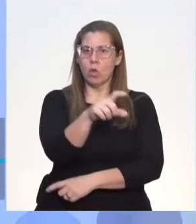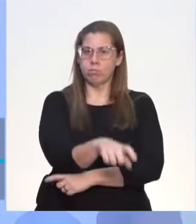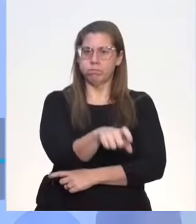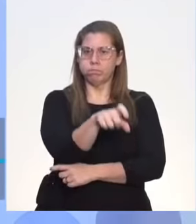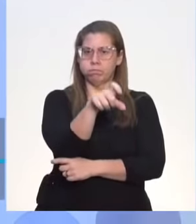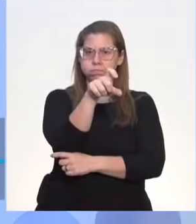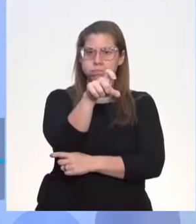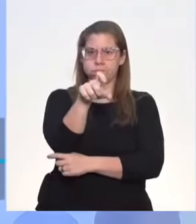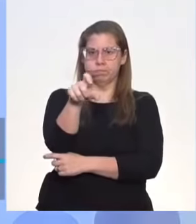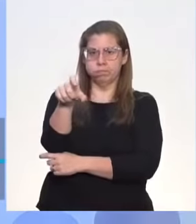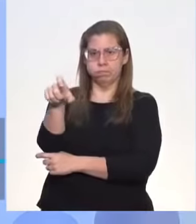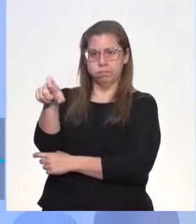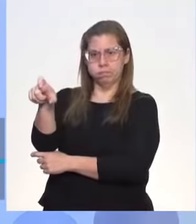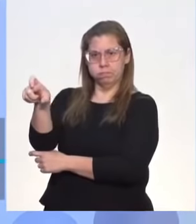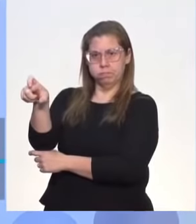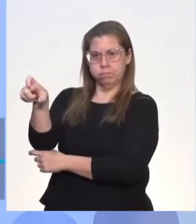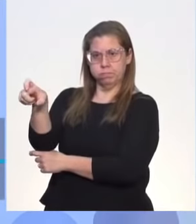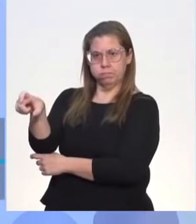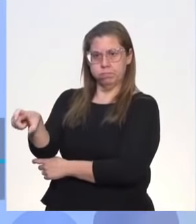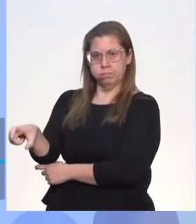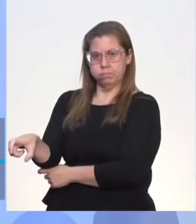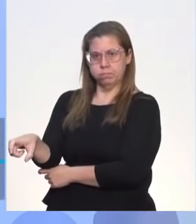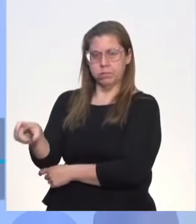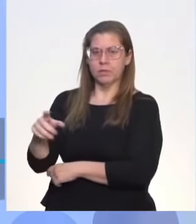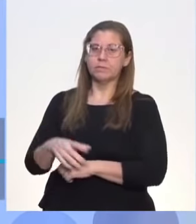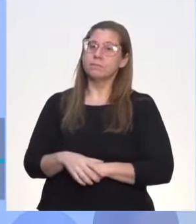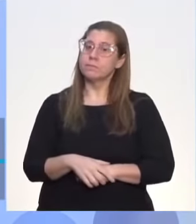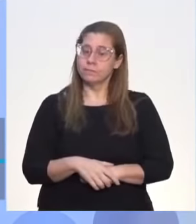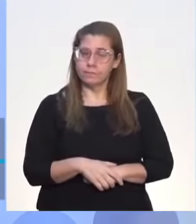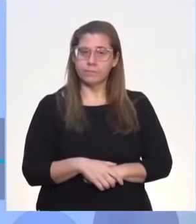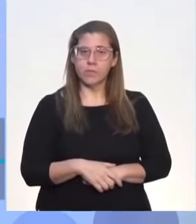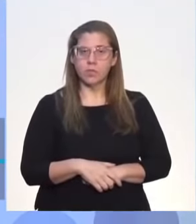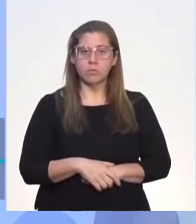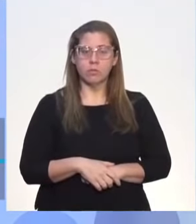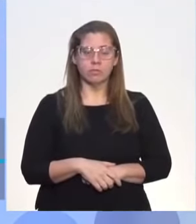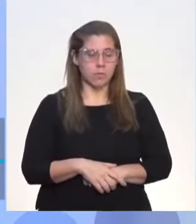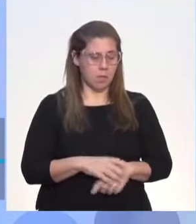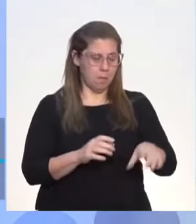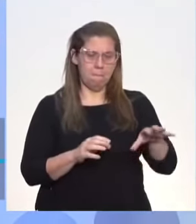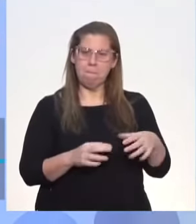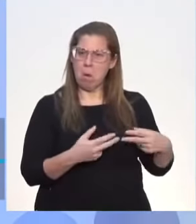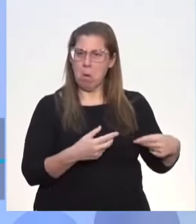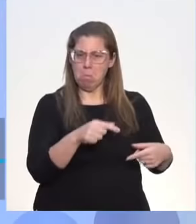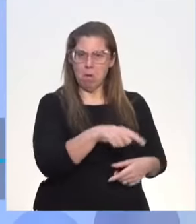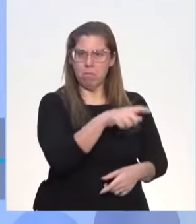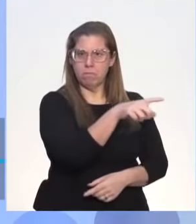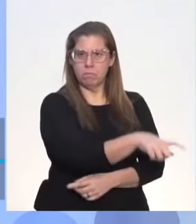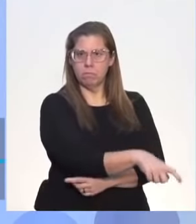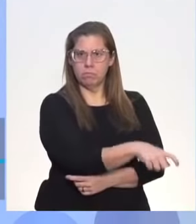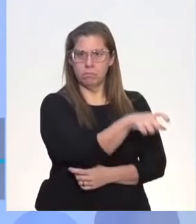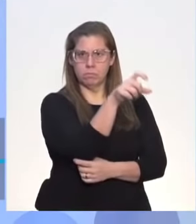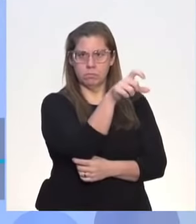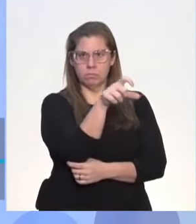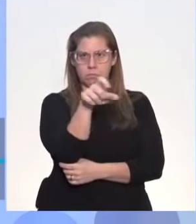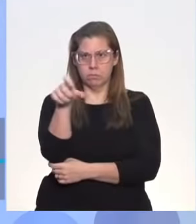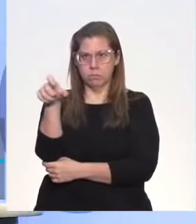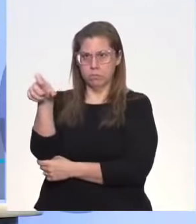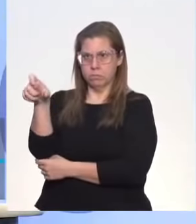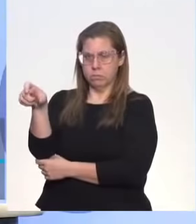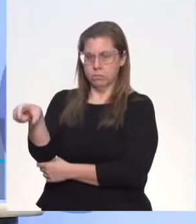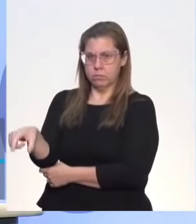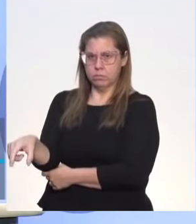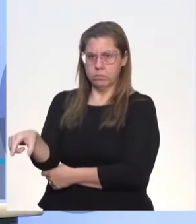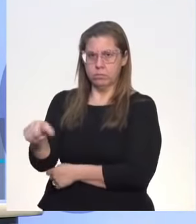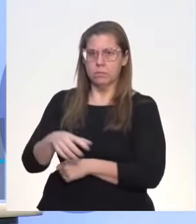certo. Eu posso e levar até um ponto mais alto e transportar isso o enfim é por Janaína